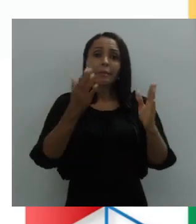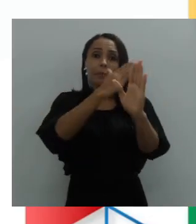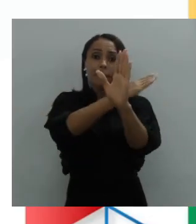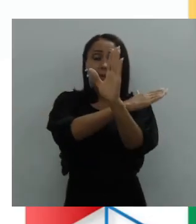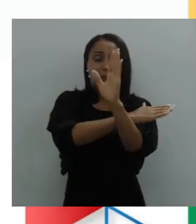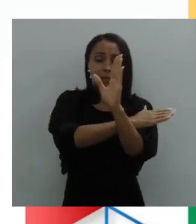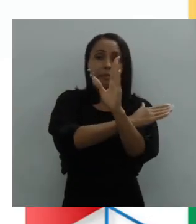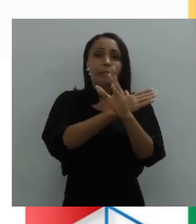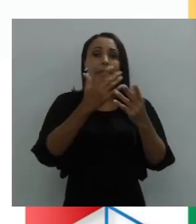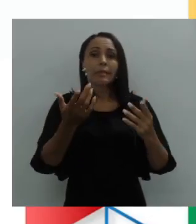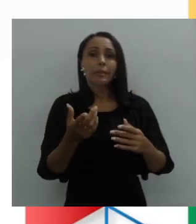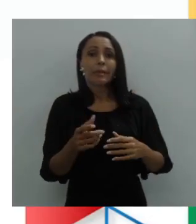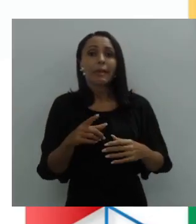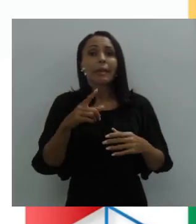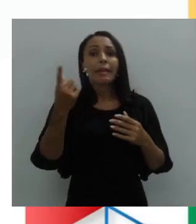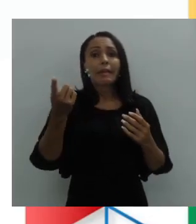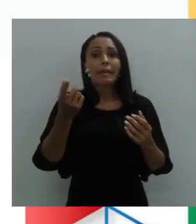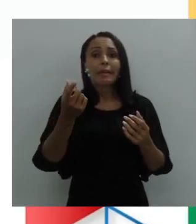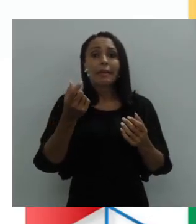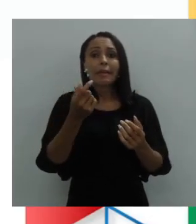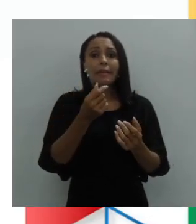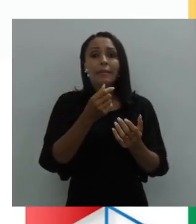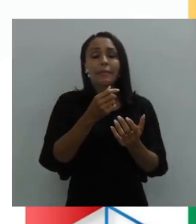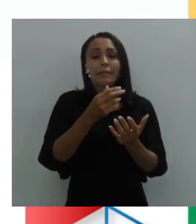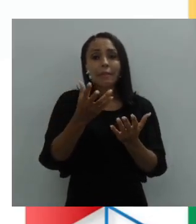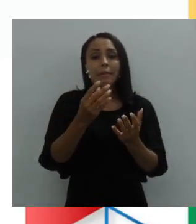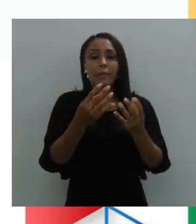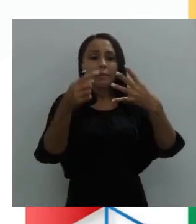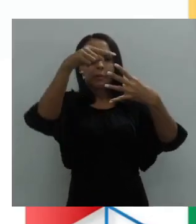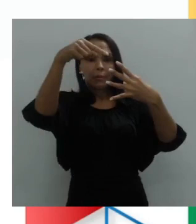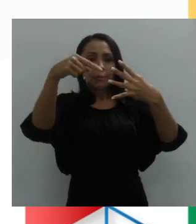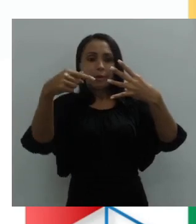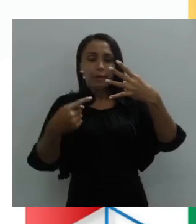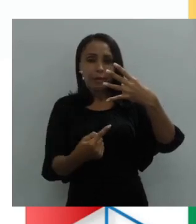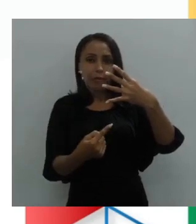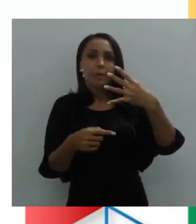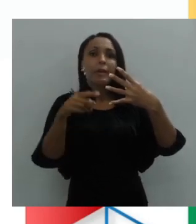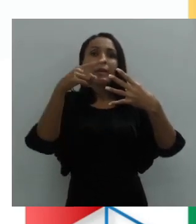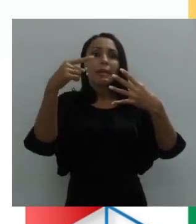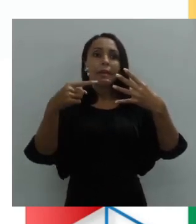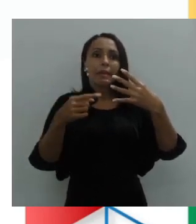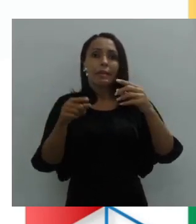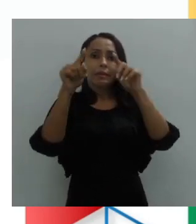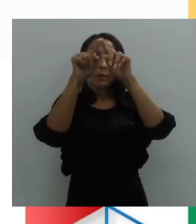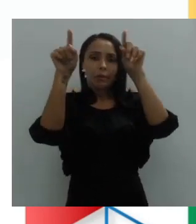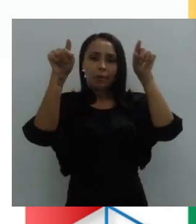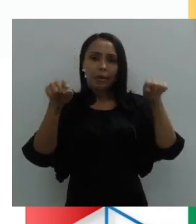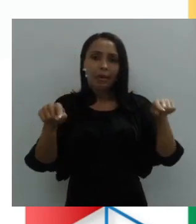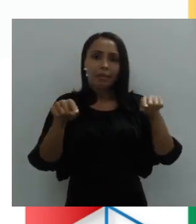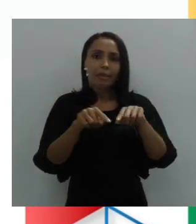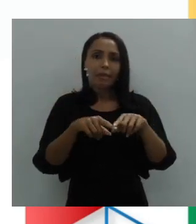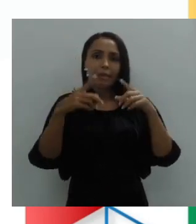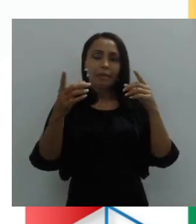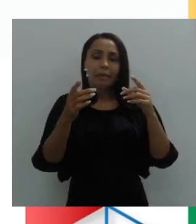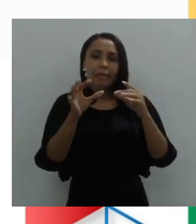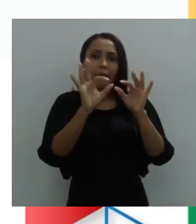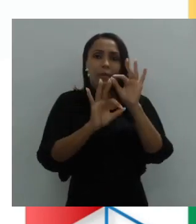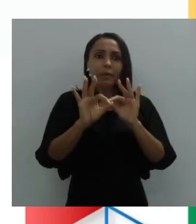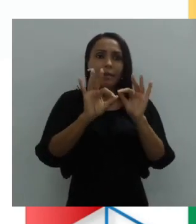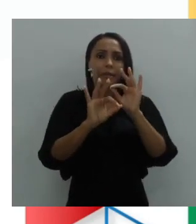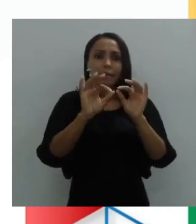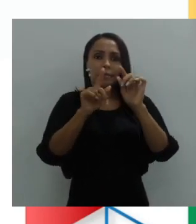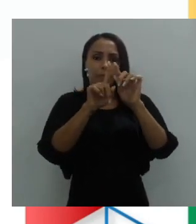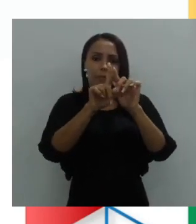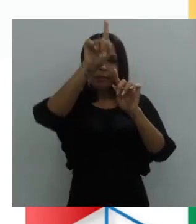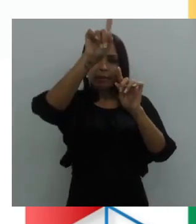tela, o plano cartesiano ele é composto por 4 quadrantes. Cada quadrante desse, ele forma retas